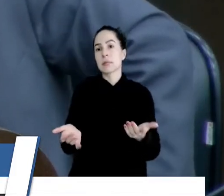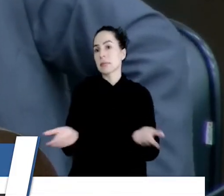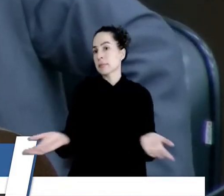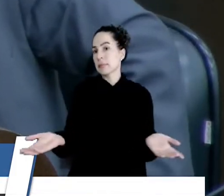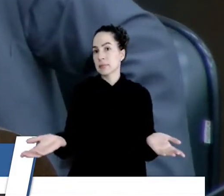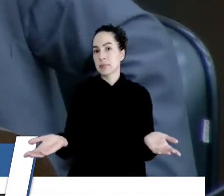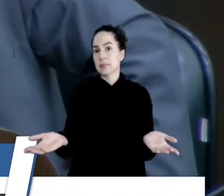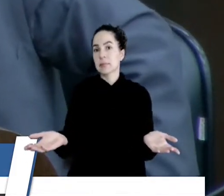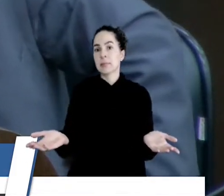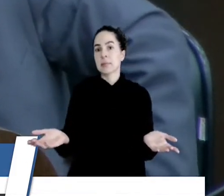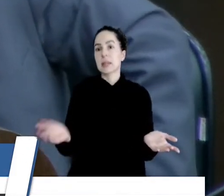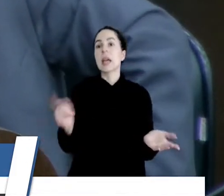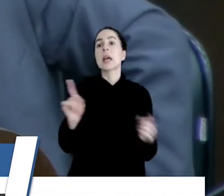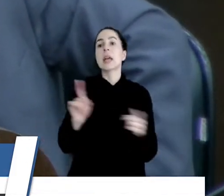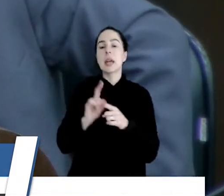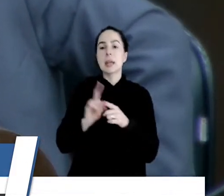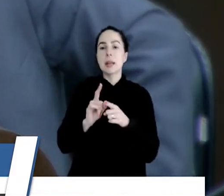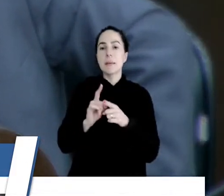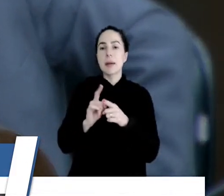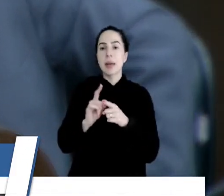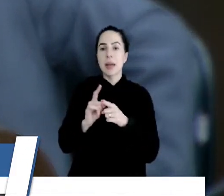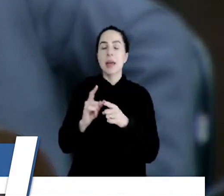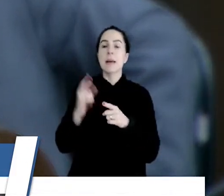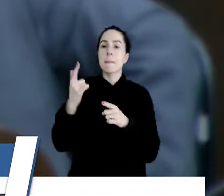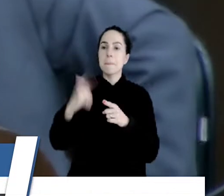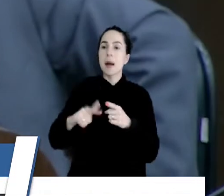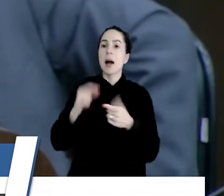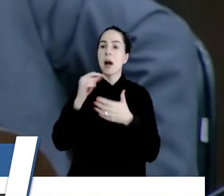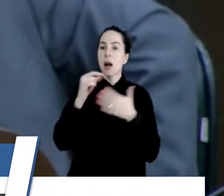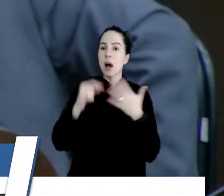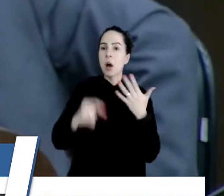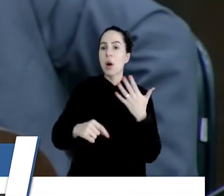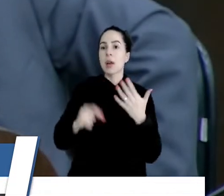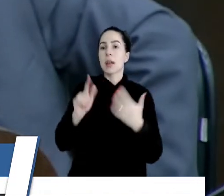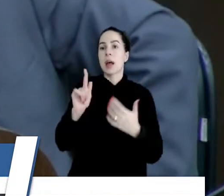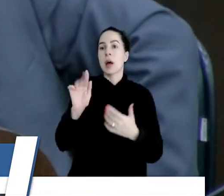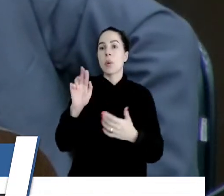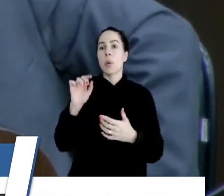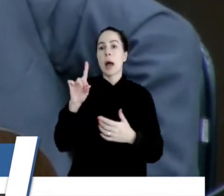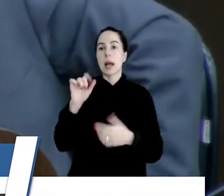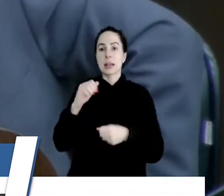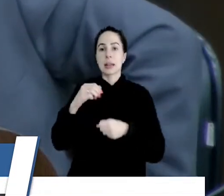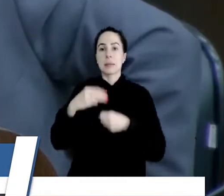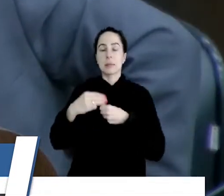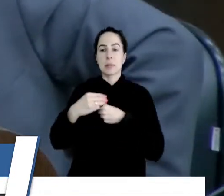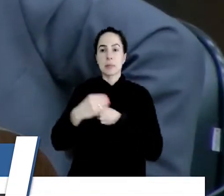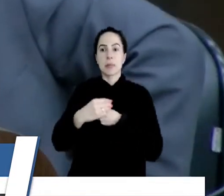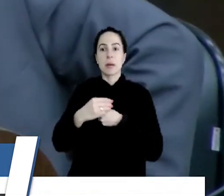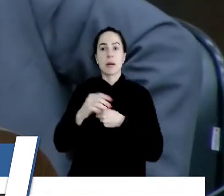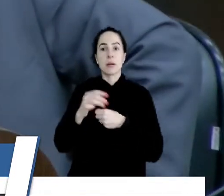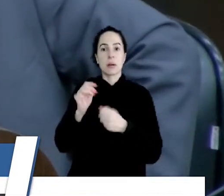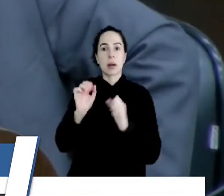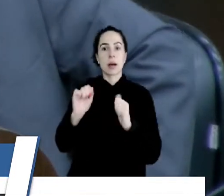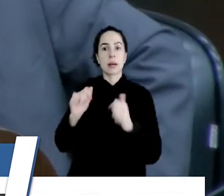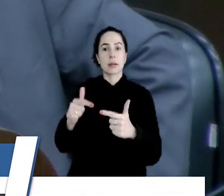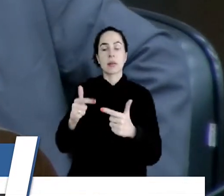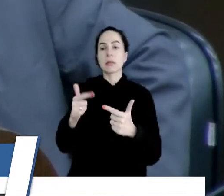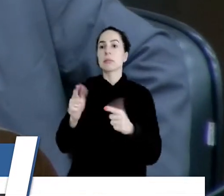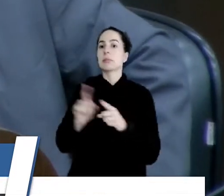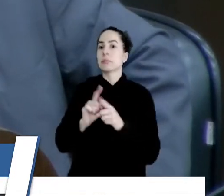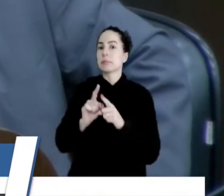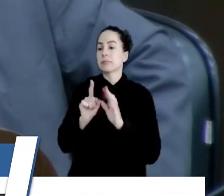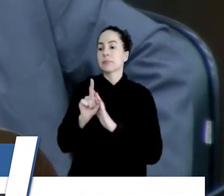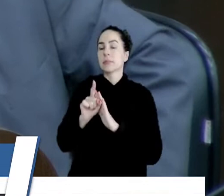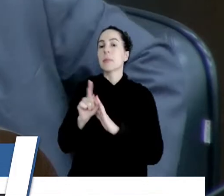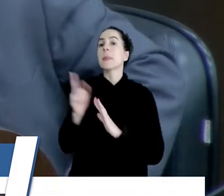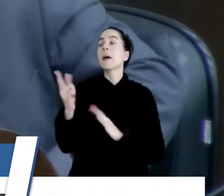criou-se mais coisas para a Guarda Municipal fazer. Também foi levantado também, e eu estou aguardando agora o retorno,